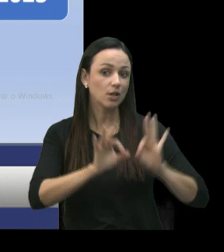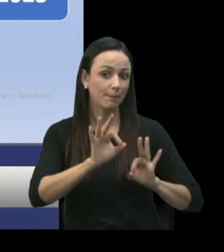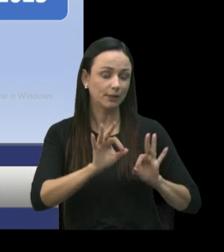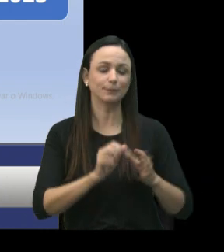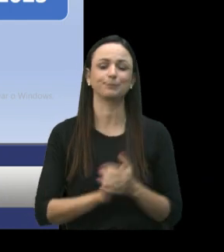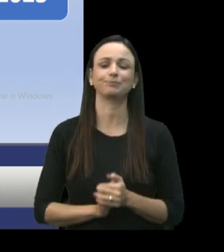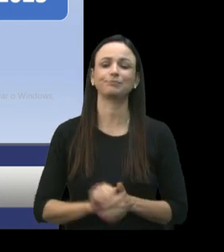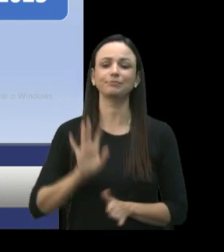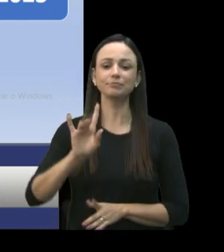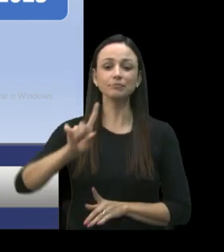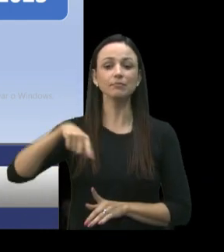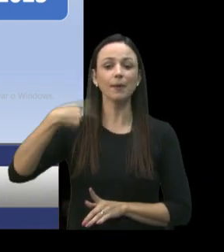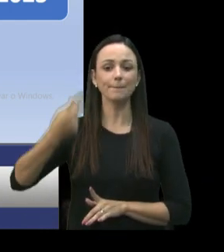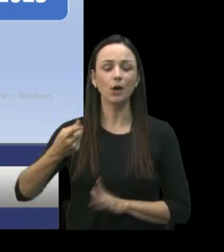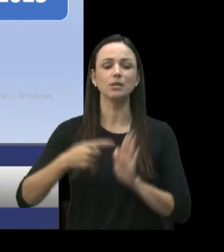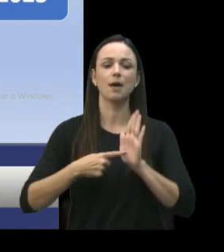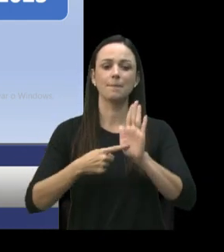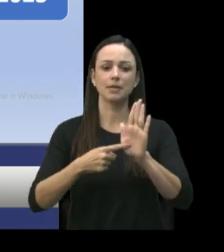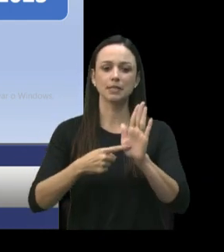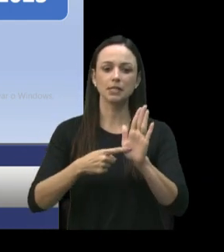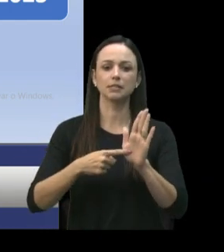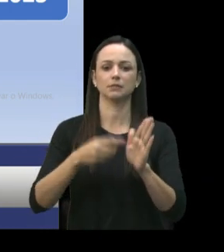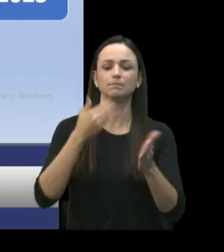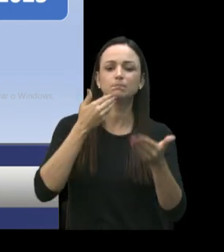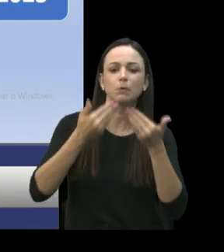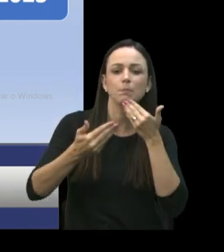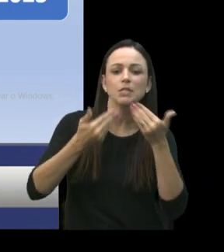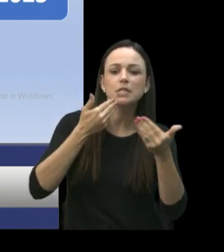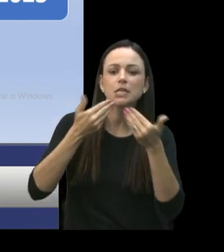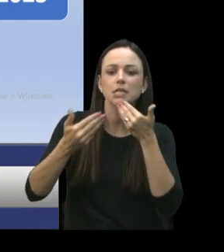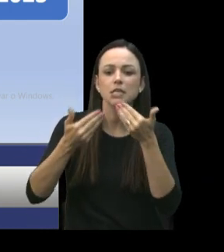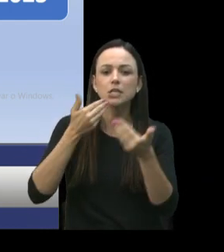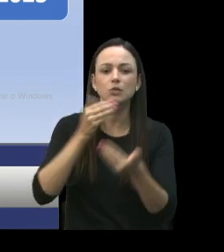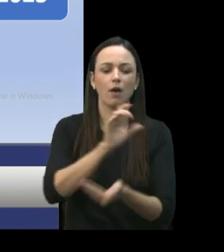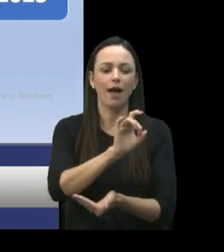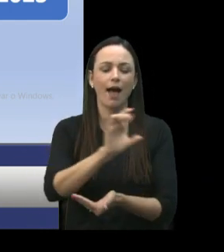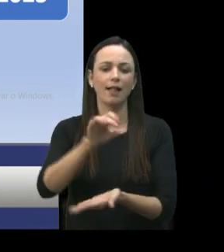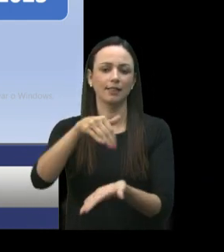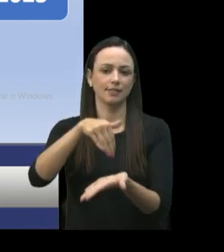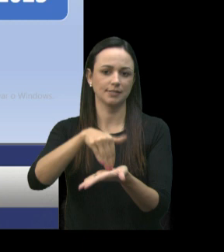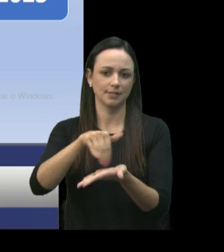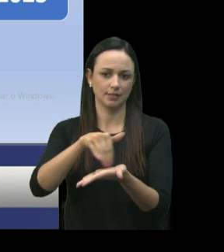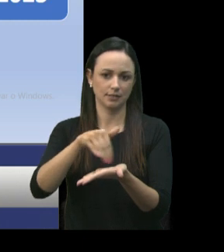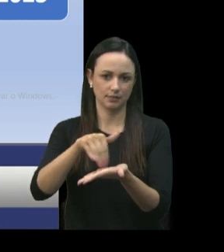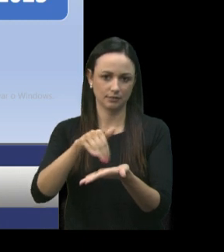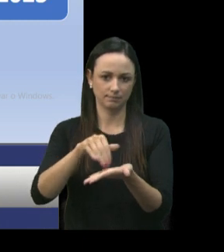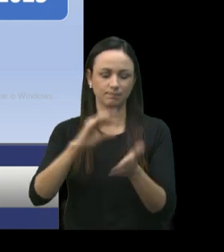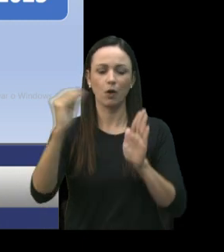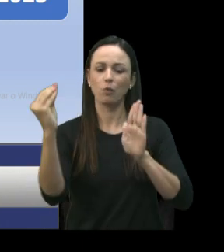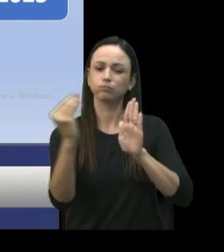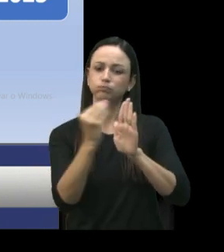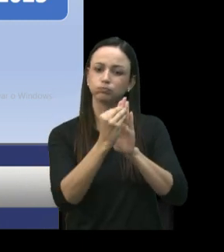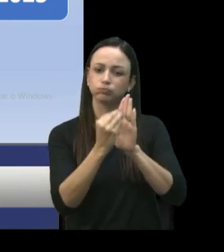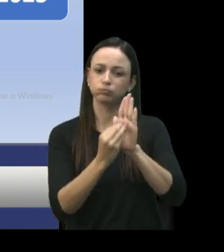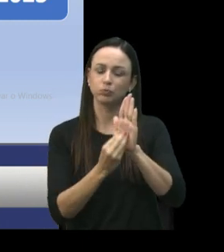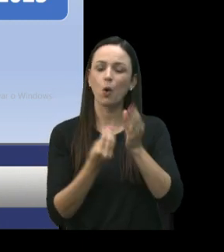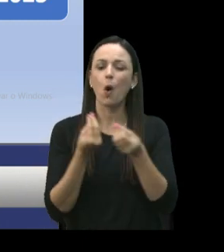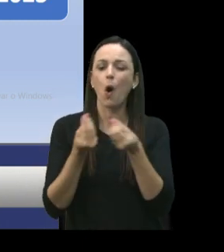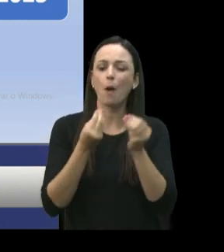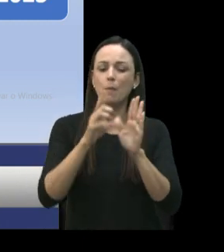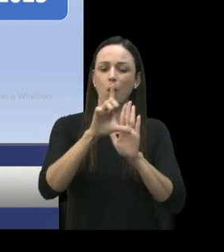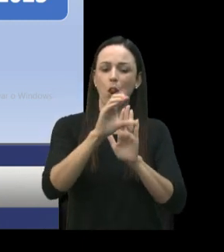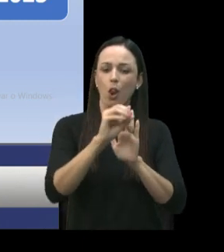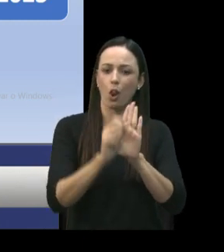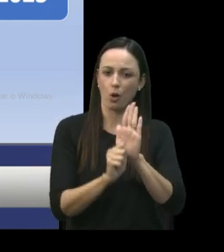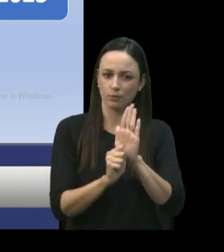foi feita uma apresentação das demandas pelas secretarias, para a inclusão do que seria feito no LOA. Então, primeiro